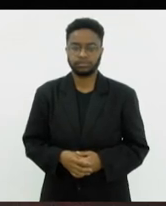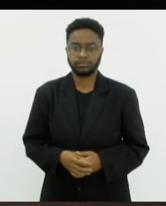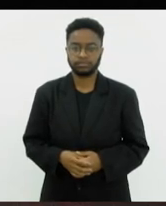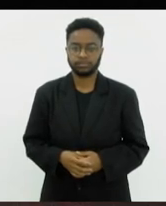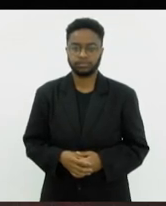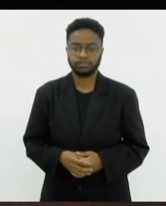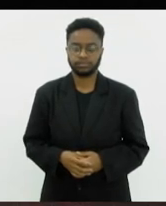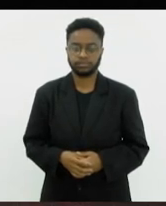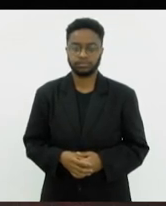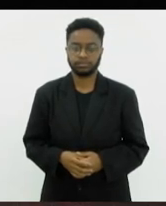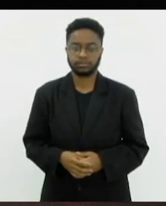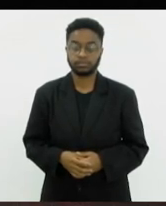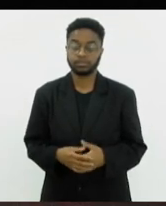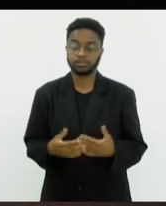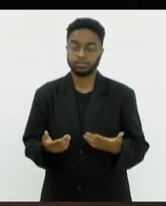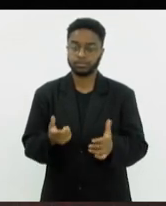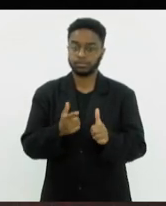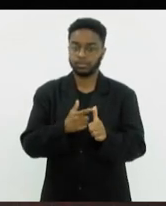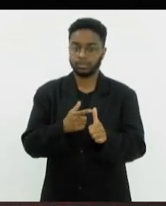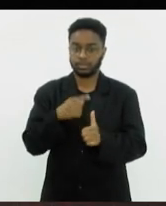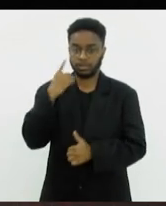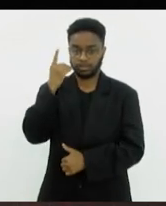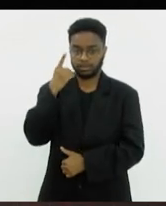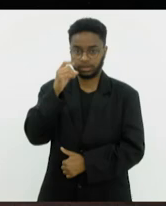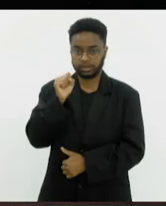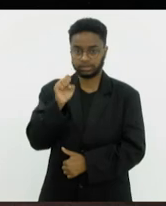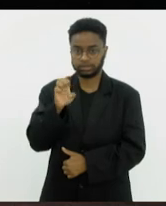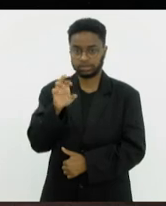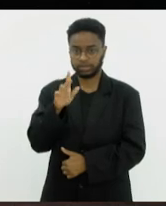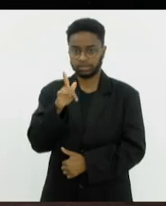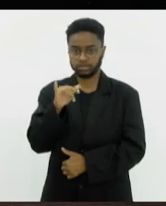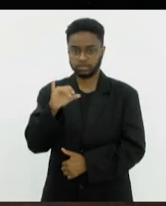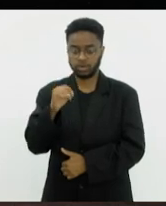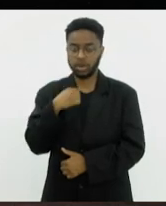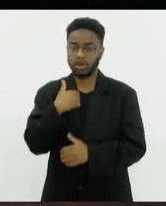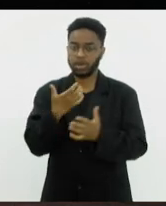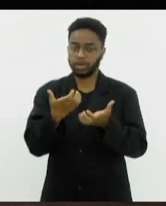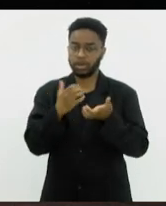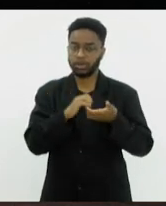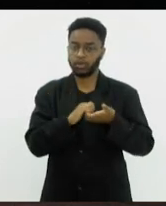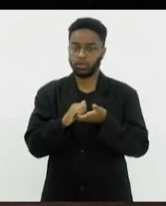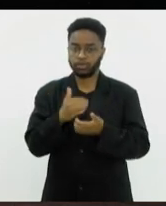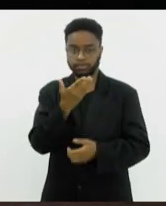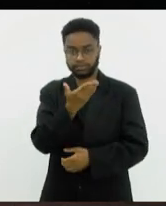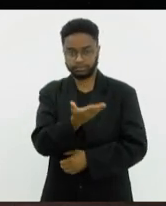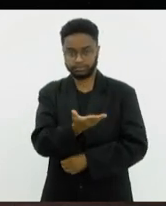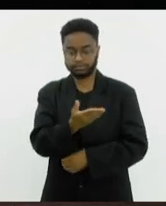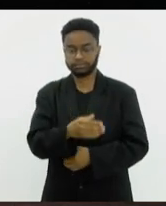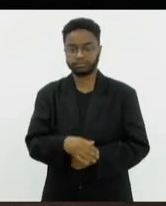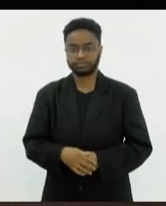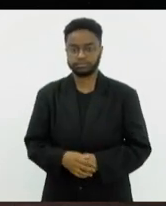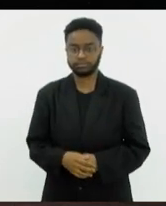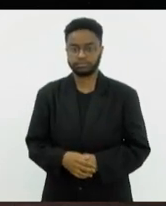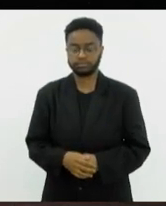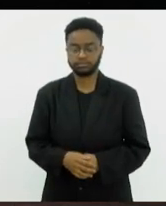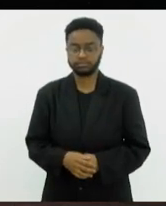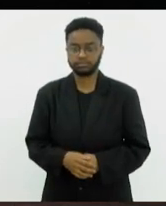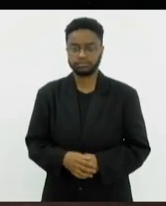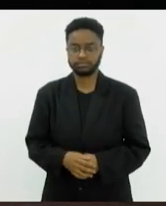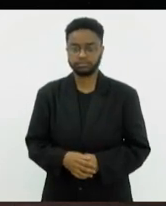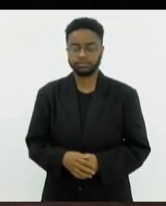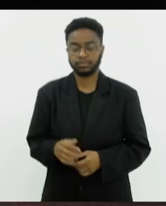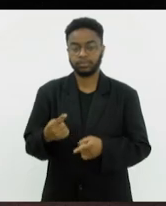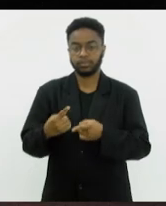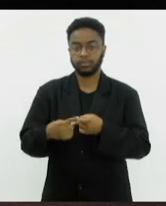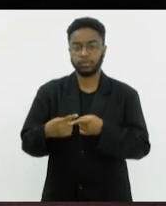deputado Sérgio Fernandes, queria saudar a Vossa Excelência pelo